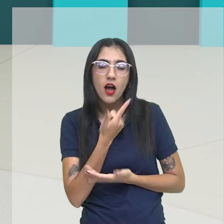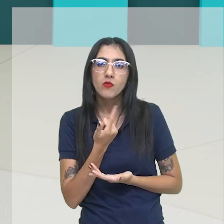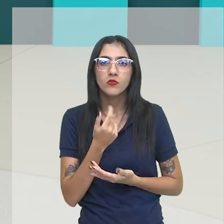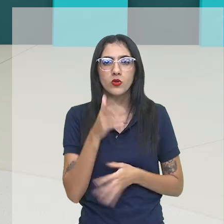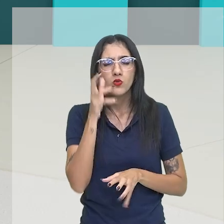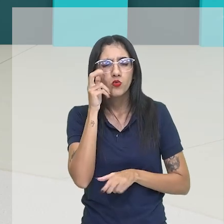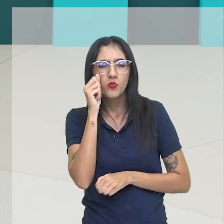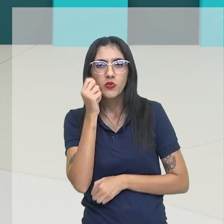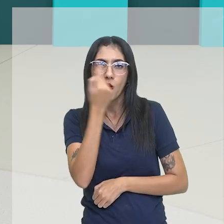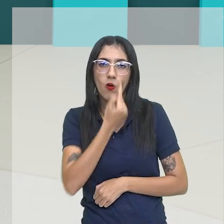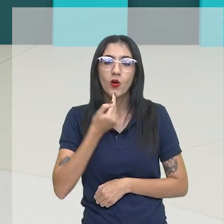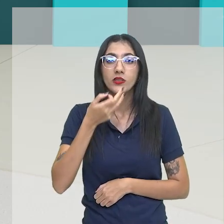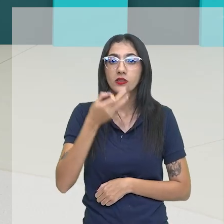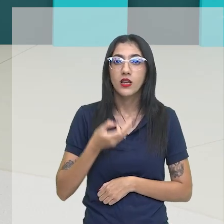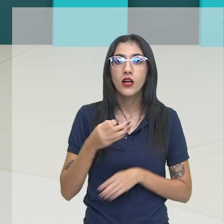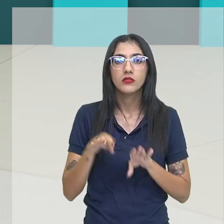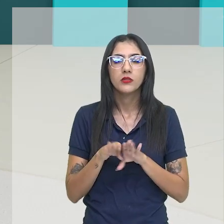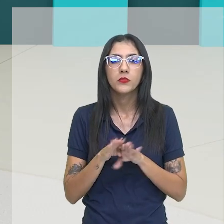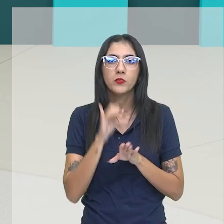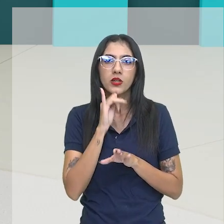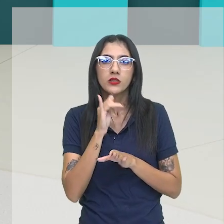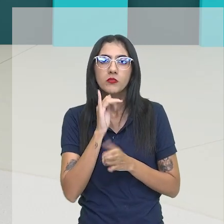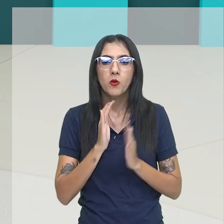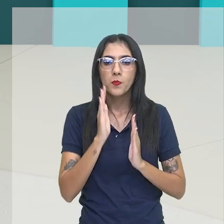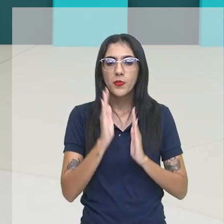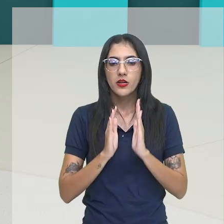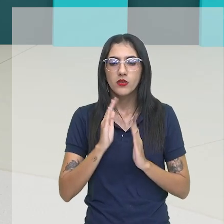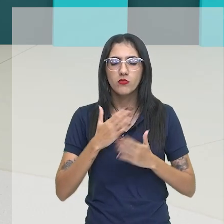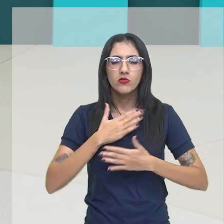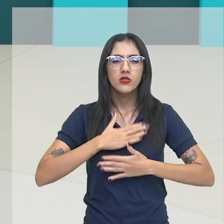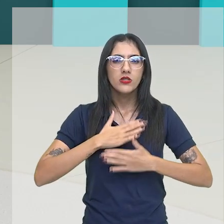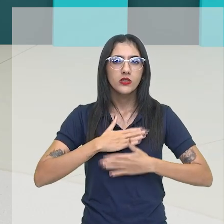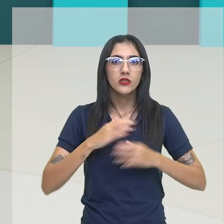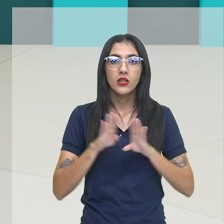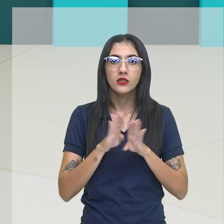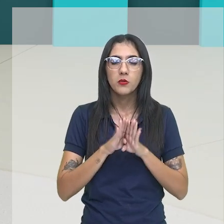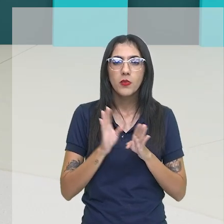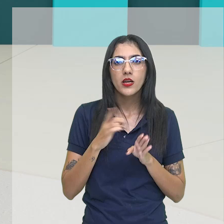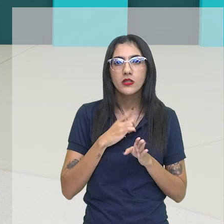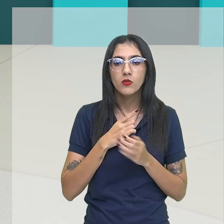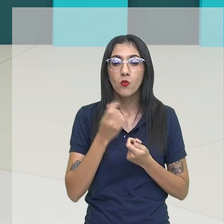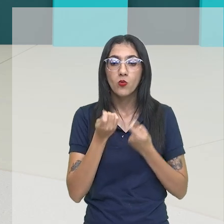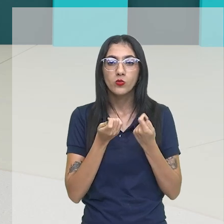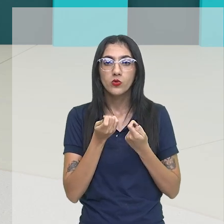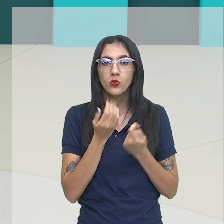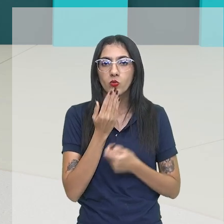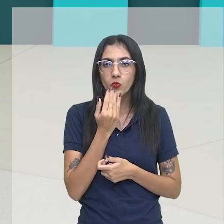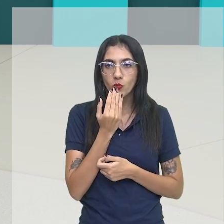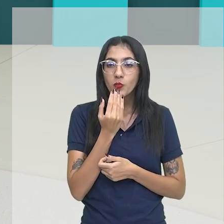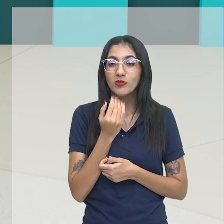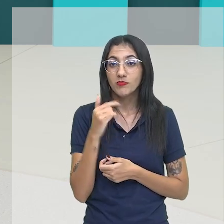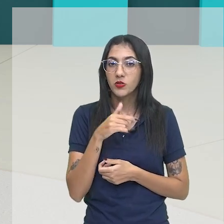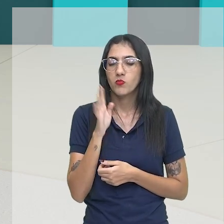suficiente, fazer ali algumas pausas ativas e seguir uma dieta equilibrada. Isso é